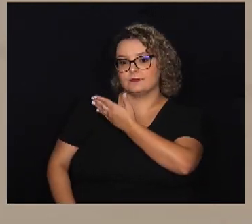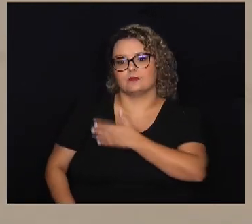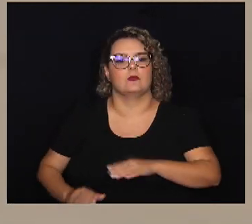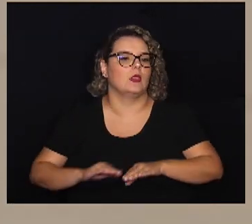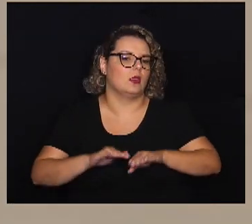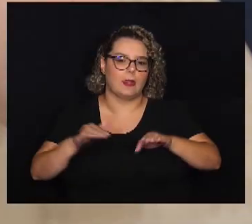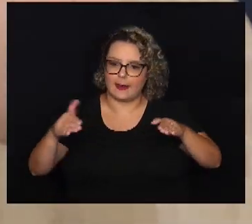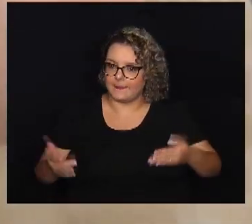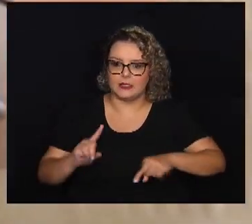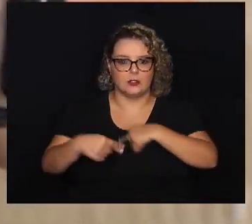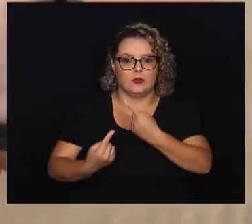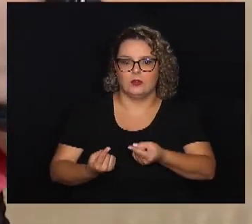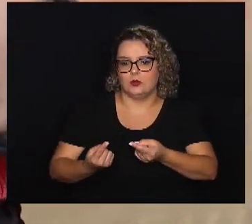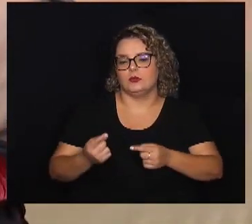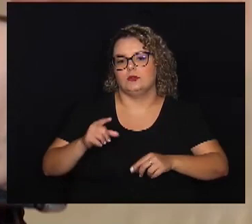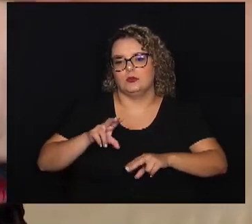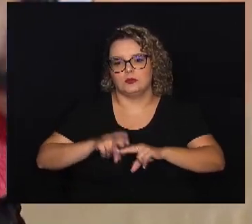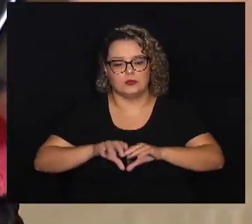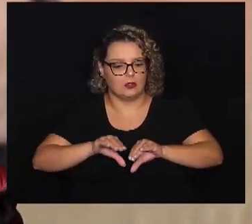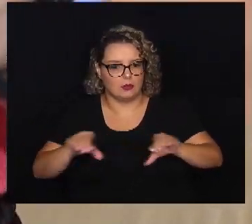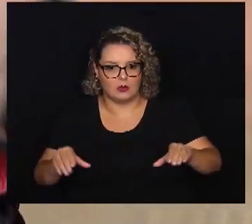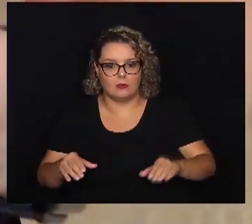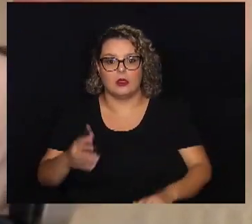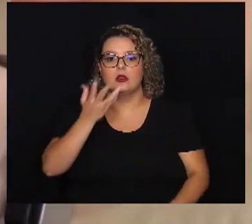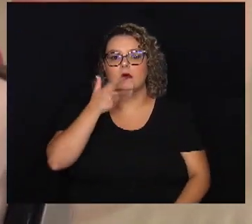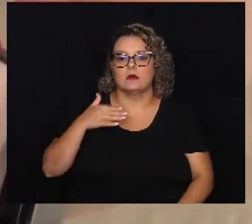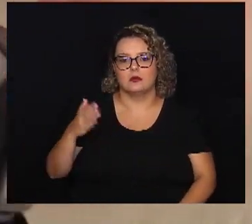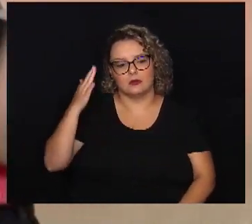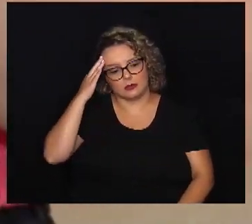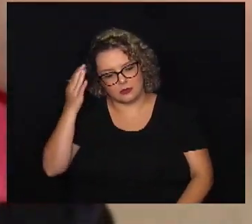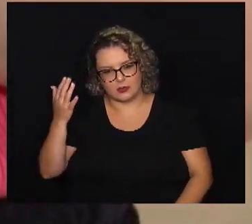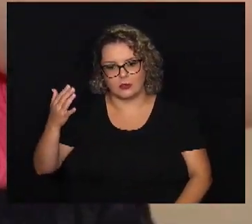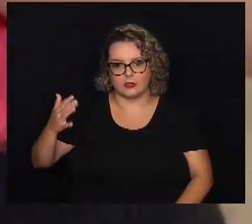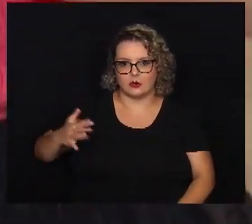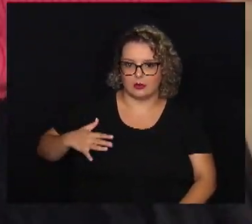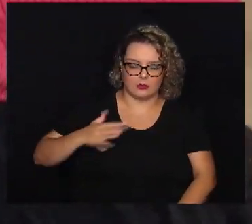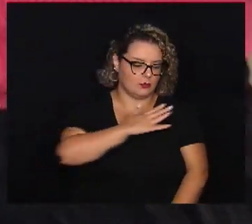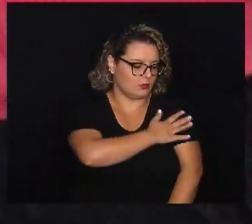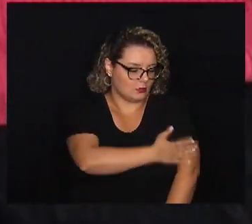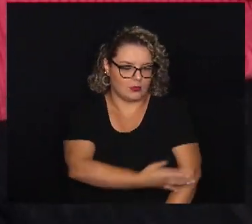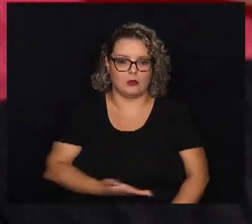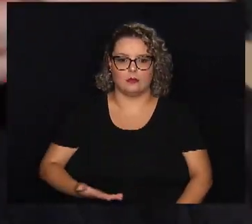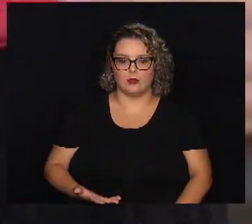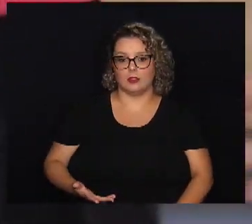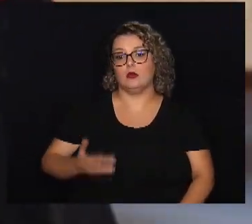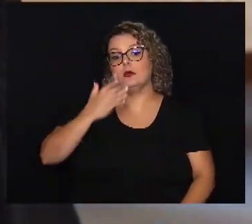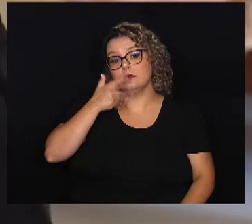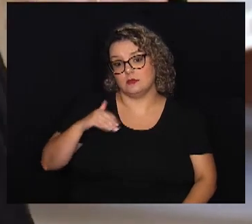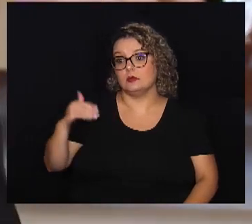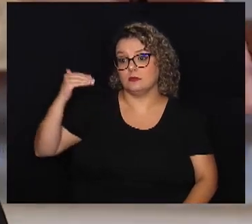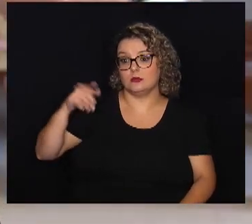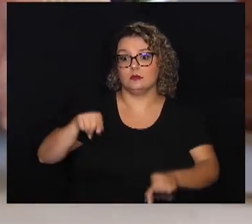mesas, em outros móveis, para impedir que a criança bata o corpo, a cabeça. Agora, com crianças mais velhas também,